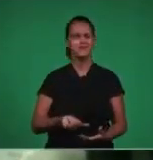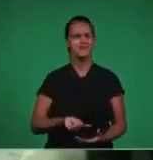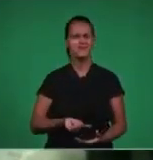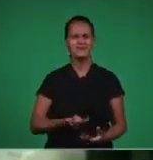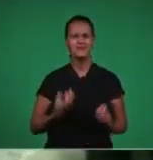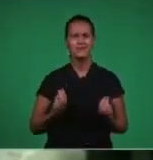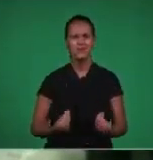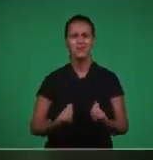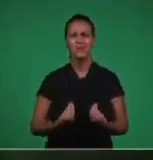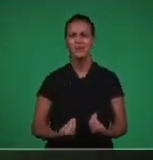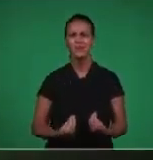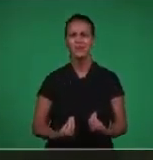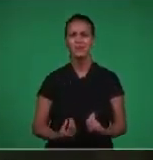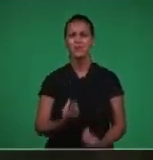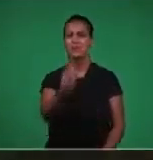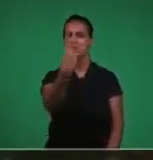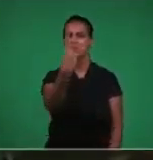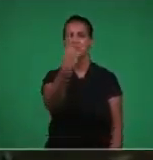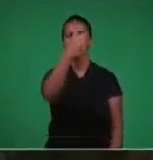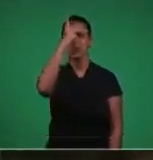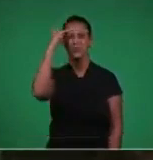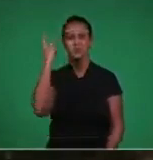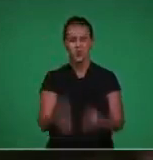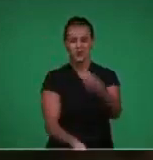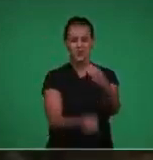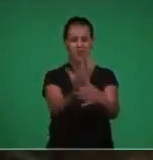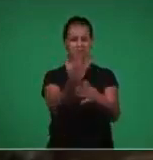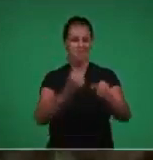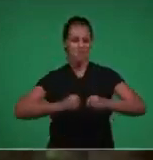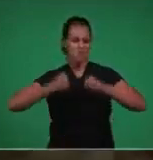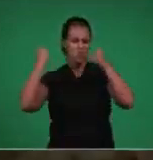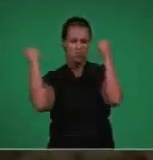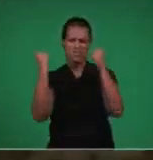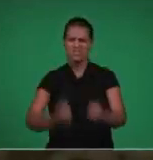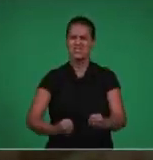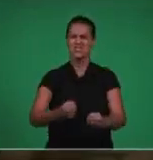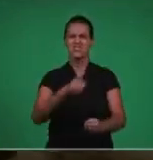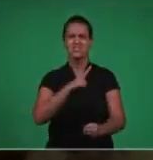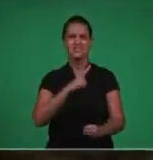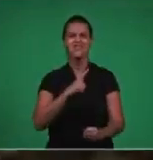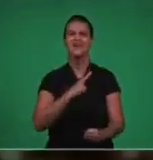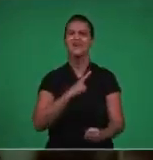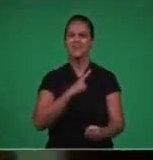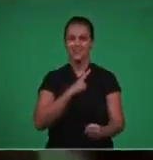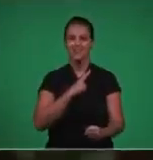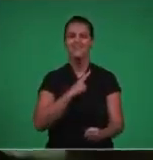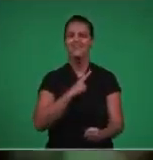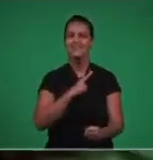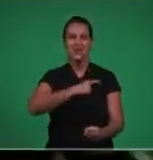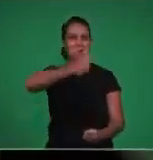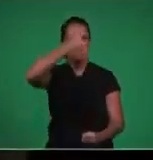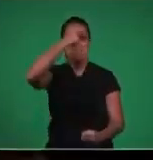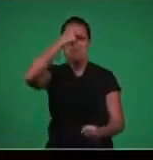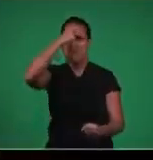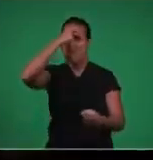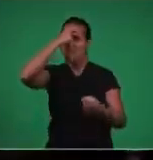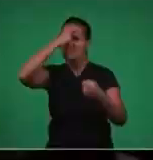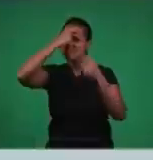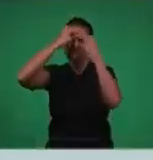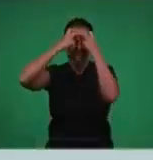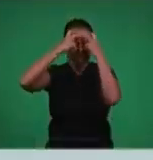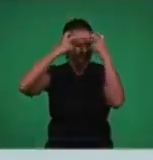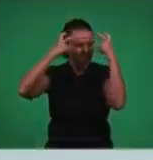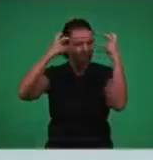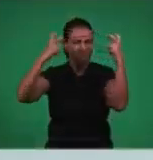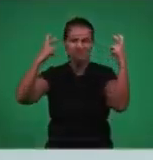Criador poderoso, maravilhoso, por trás de tudo isso, com uma mente imensurável, uma